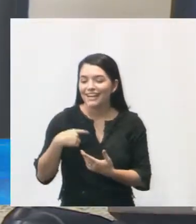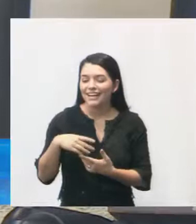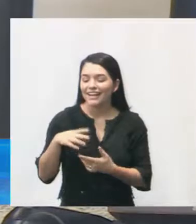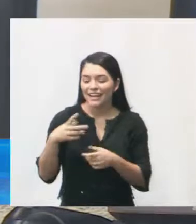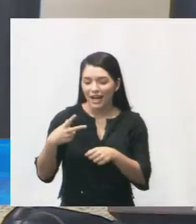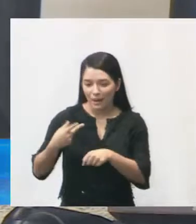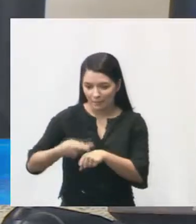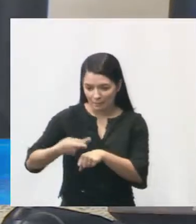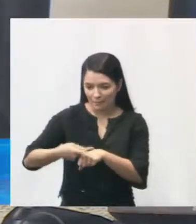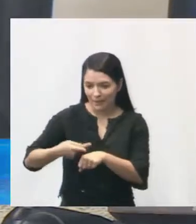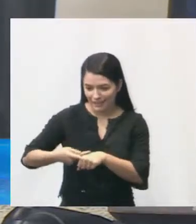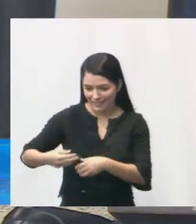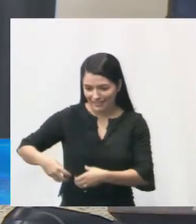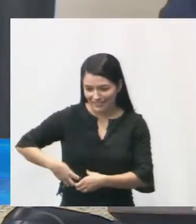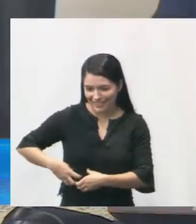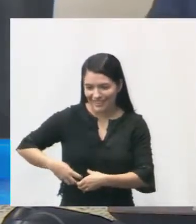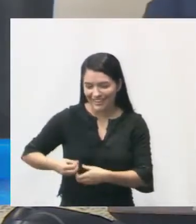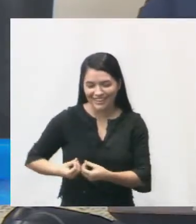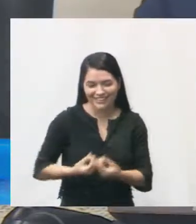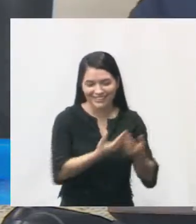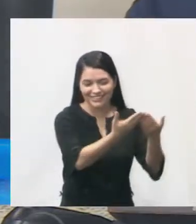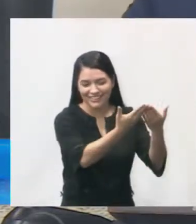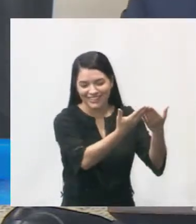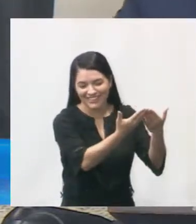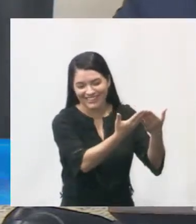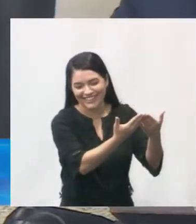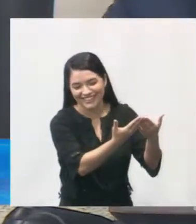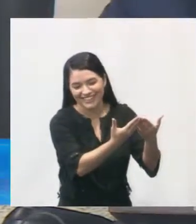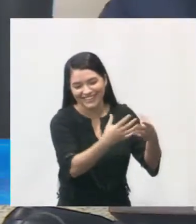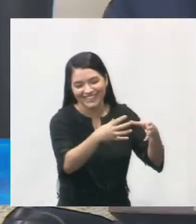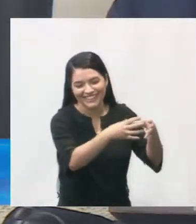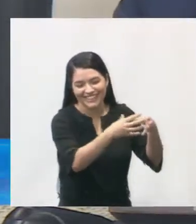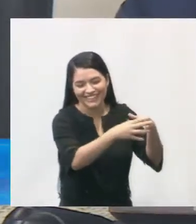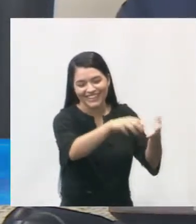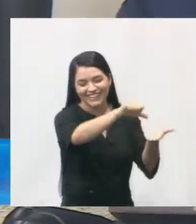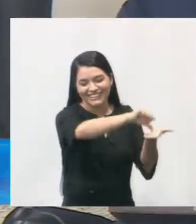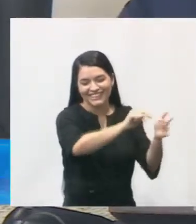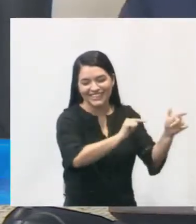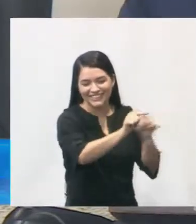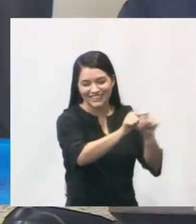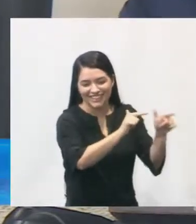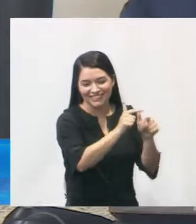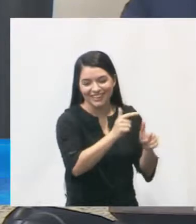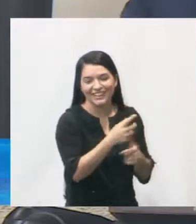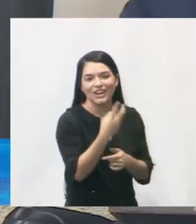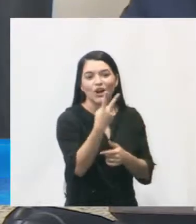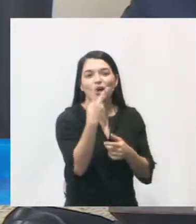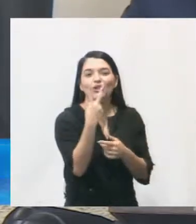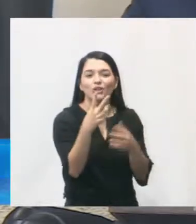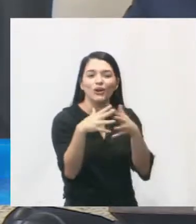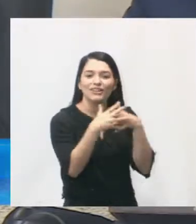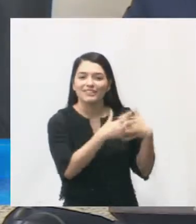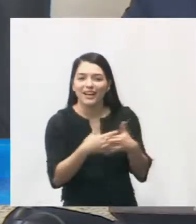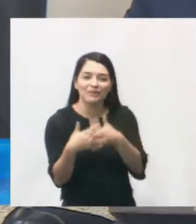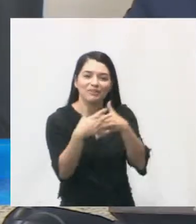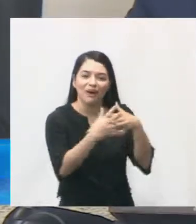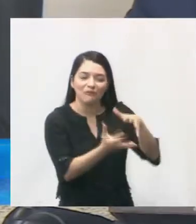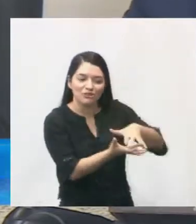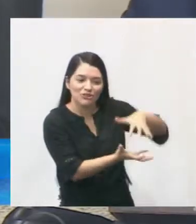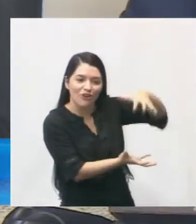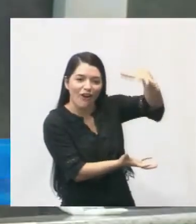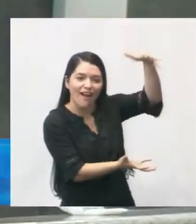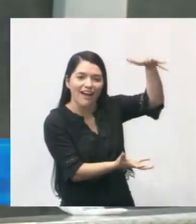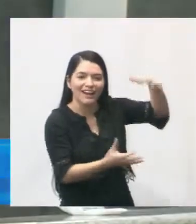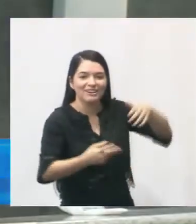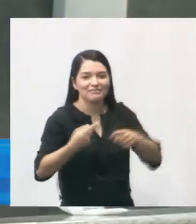lá para a central de serviço, deu 2 caminhões de pedra. Vereador, o secretário Natan Medeiros está aproveitando muito bem as pedras dos rins dele.